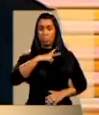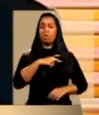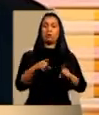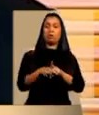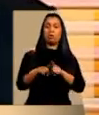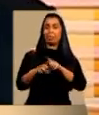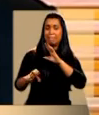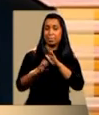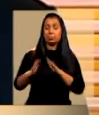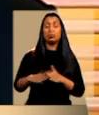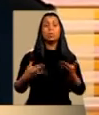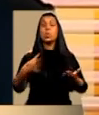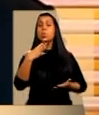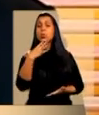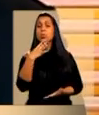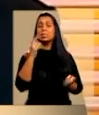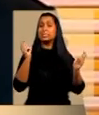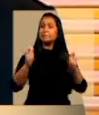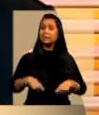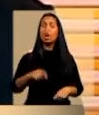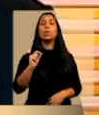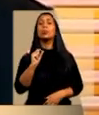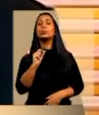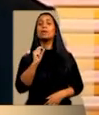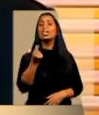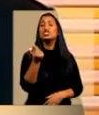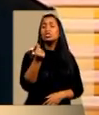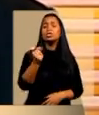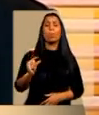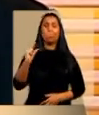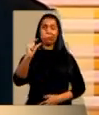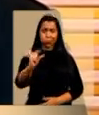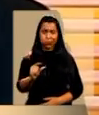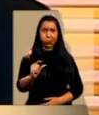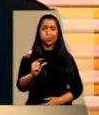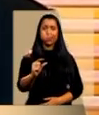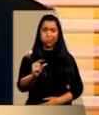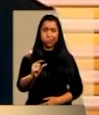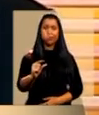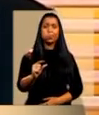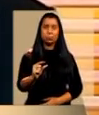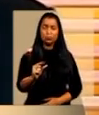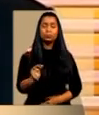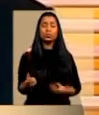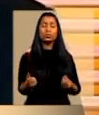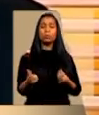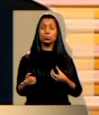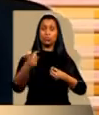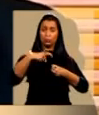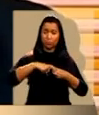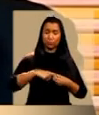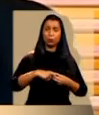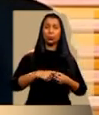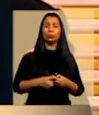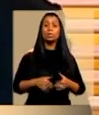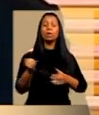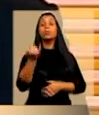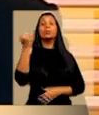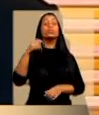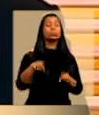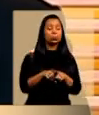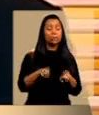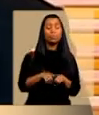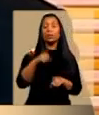empresariais. Enfim, tenha conhecimento do que é investir, do que é as suas fontes de retorno de investimento.